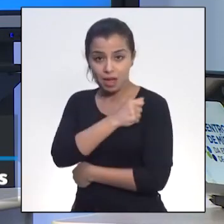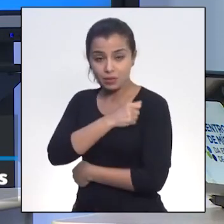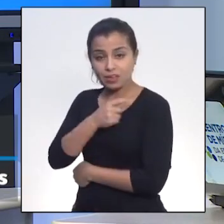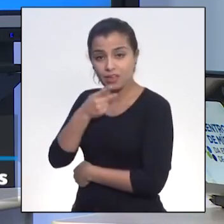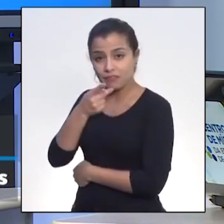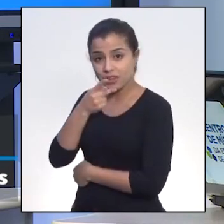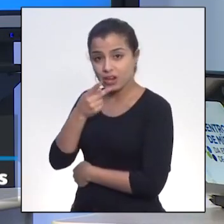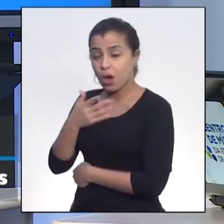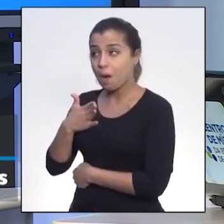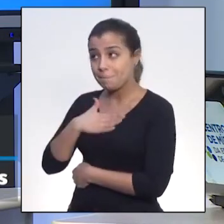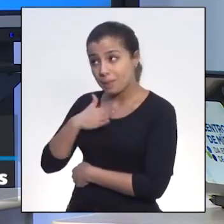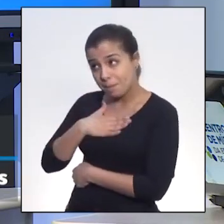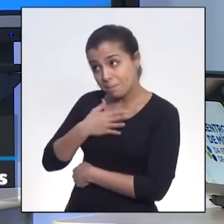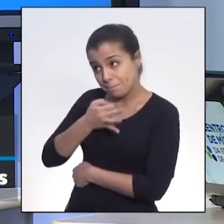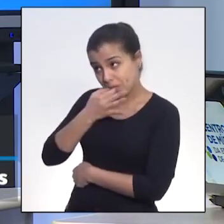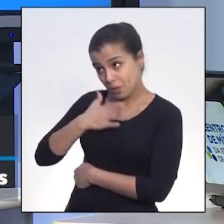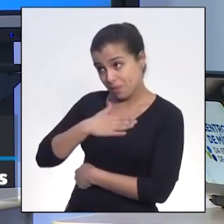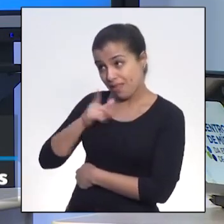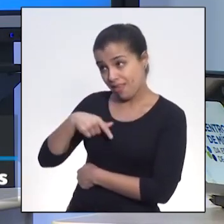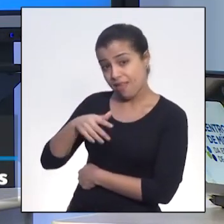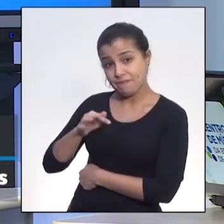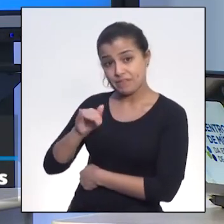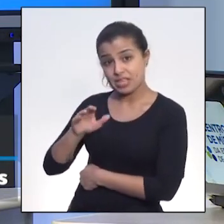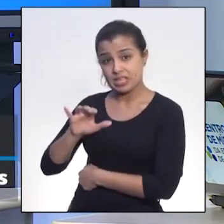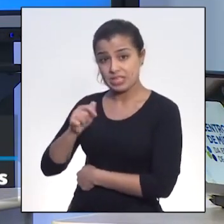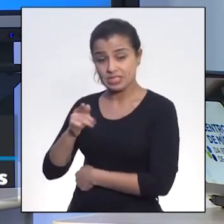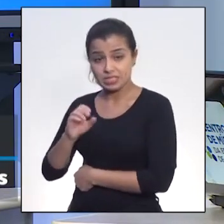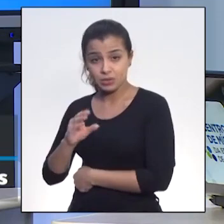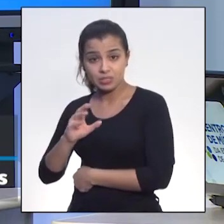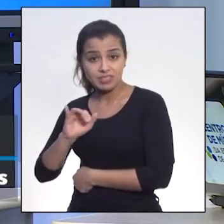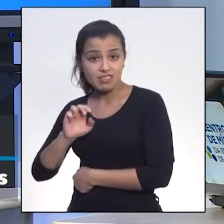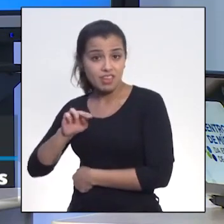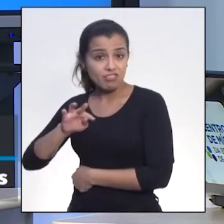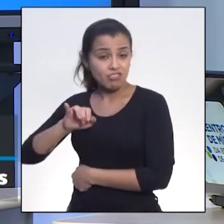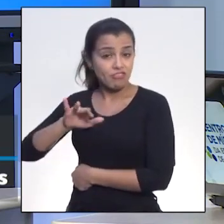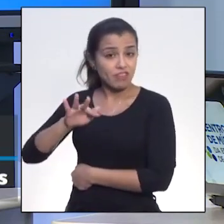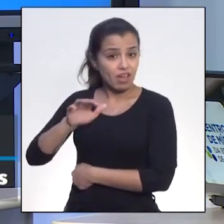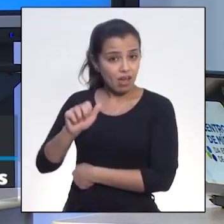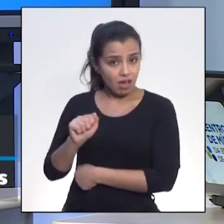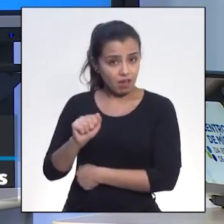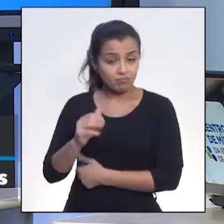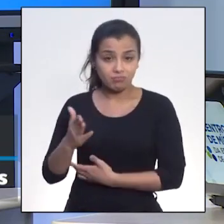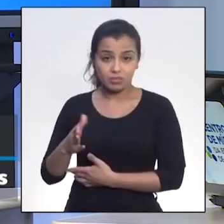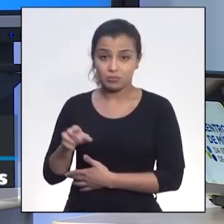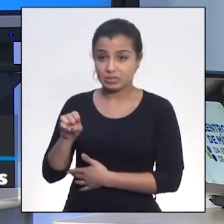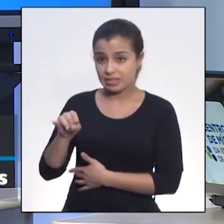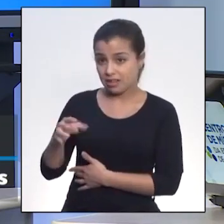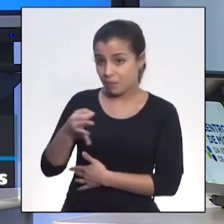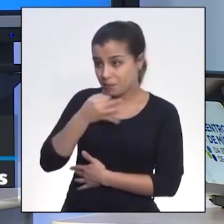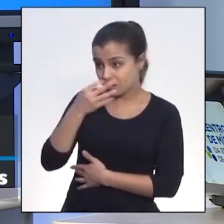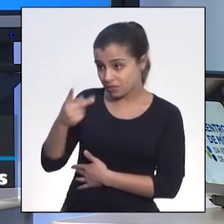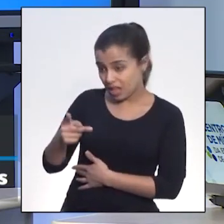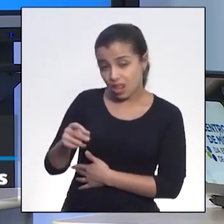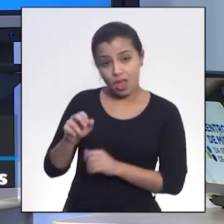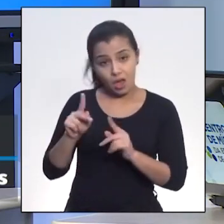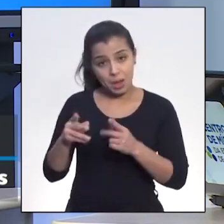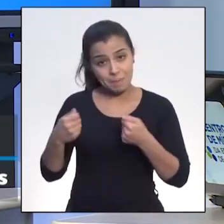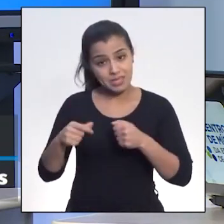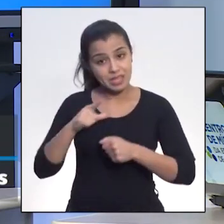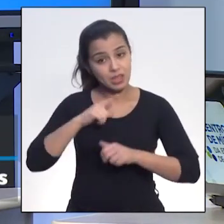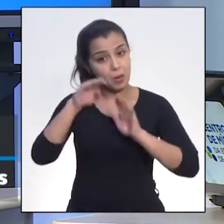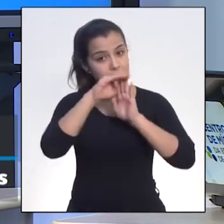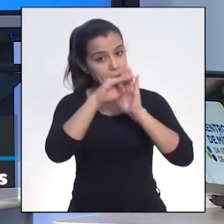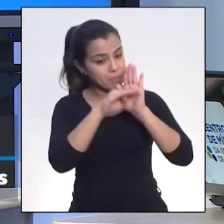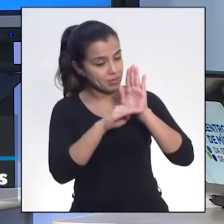Olha, para mim é ficção científica, não é muito filme. Ela teria que estruturar uma opinião toda formulada para poder responder a essa pergunta. Olha, isso na realidade é ficção